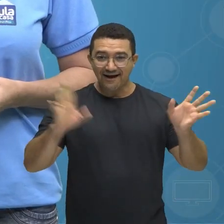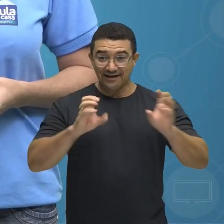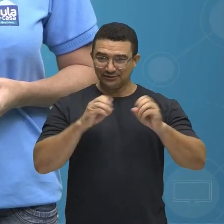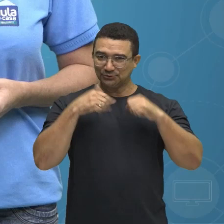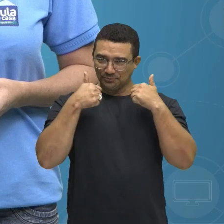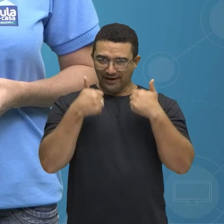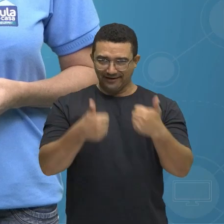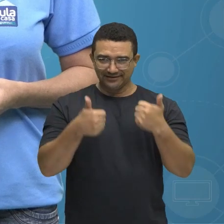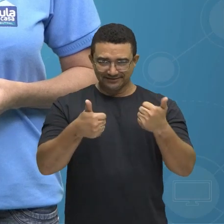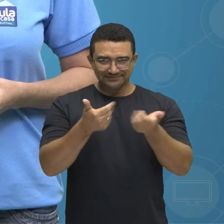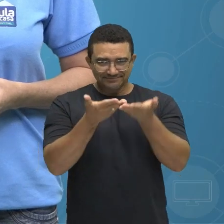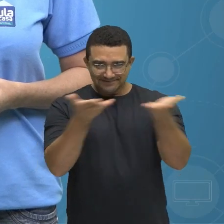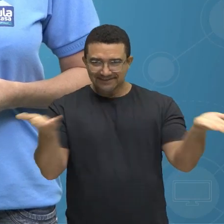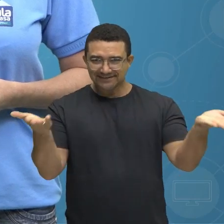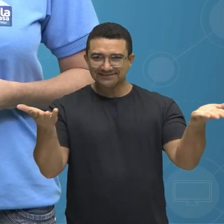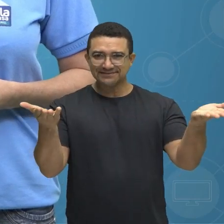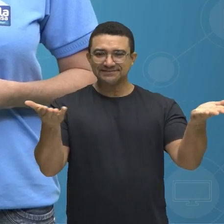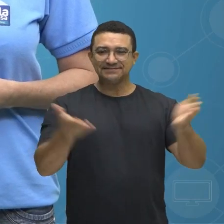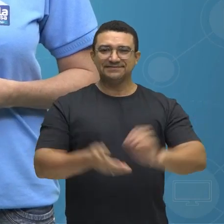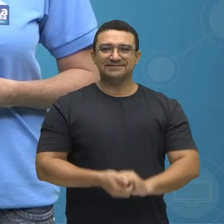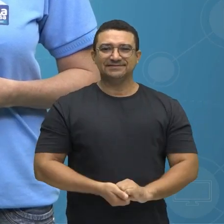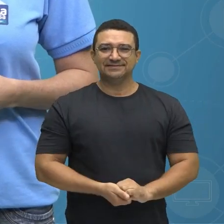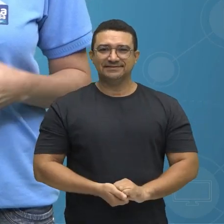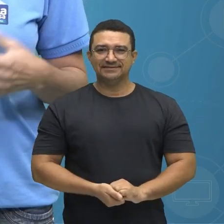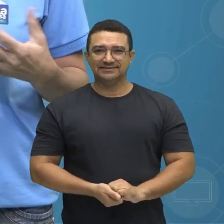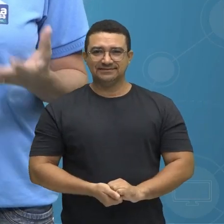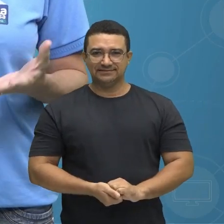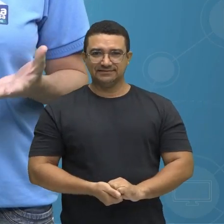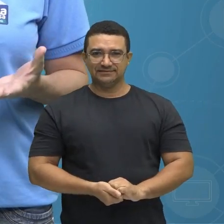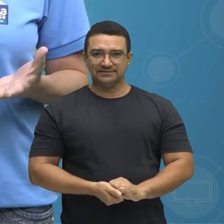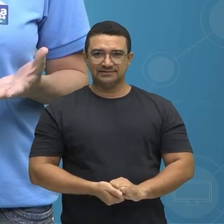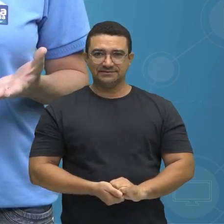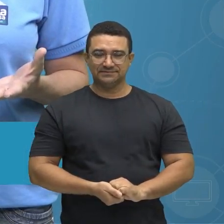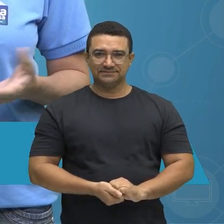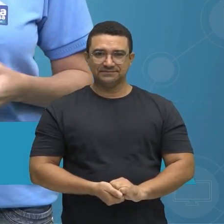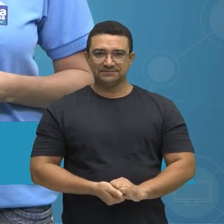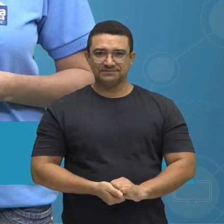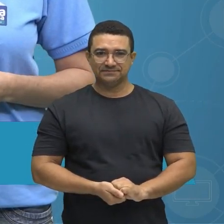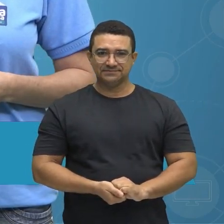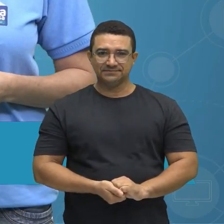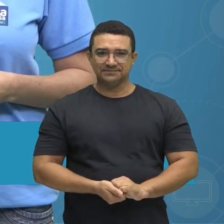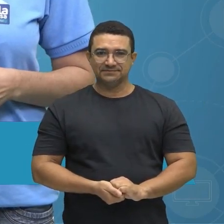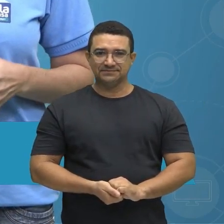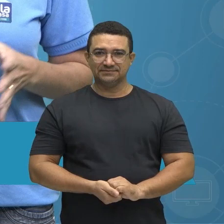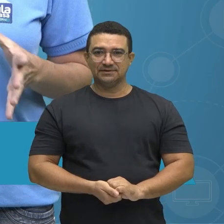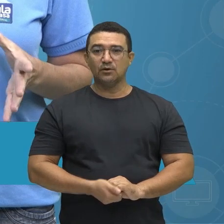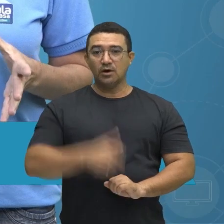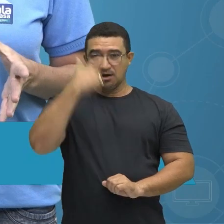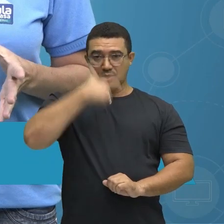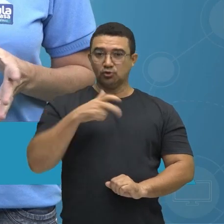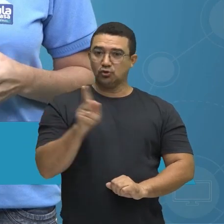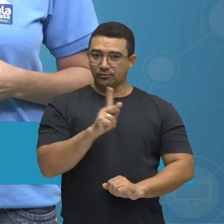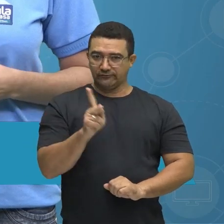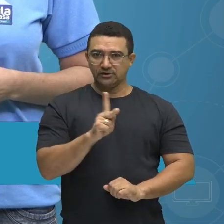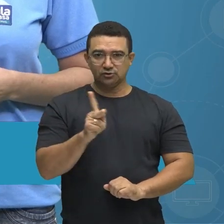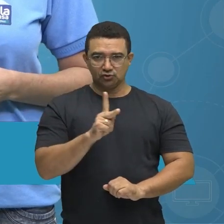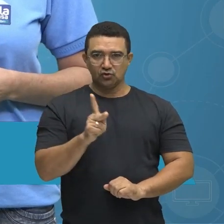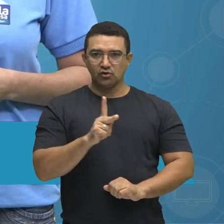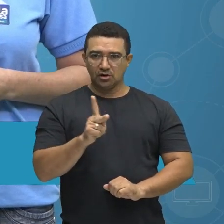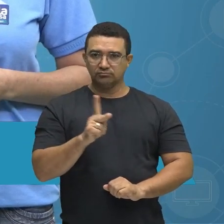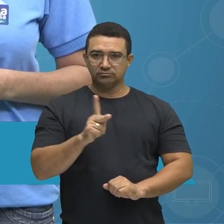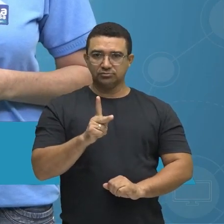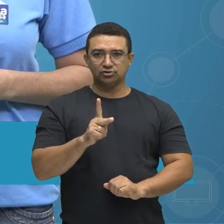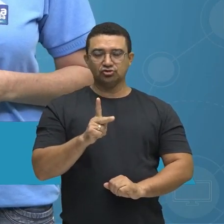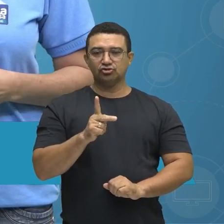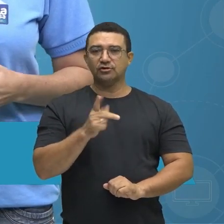Hi, how are you today? Como estão todos hoje? I hope you are ready to study English. Espero que sejam todos prontos para a gente estudar um